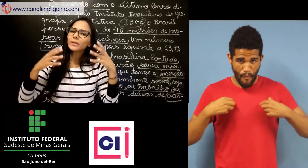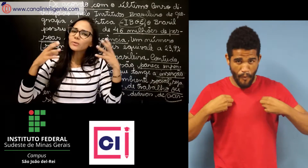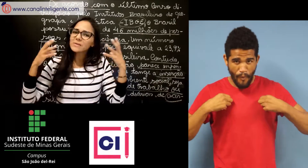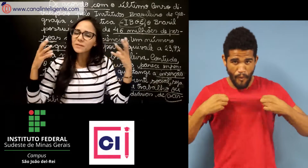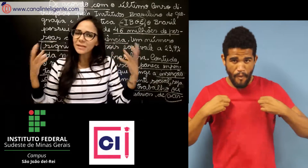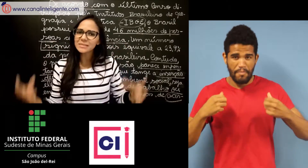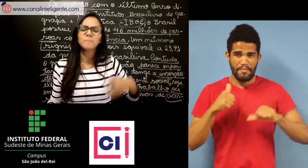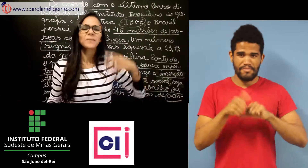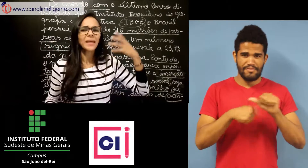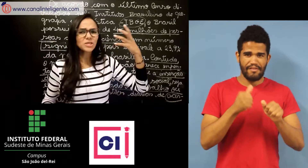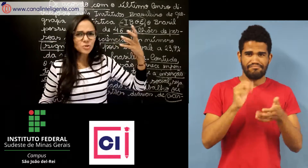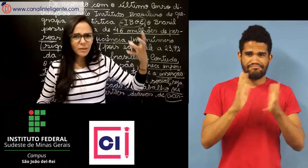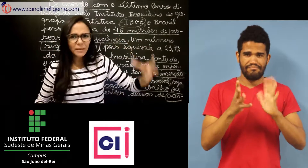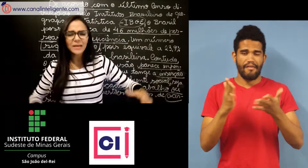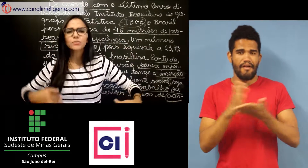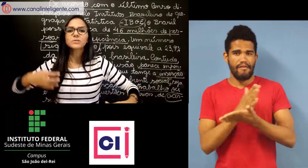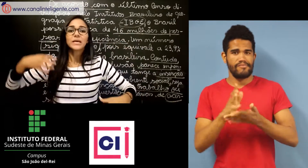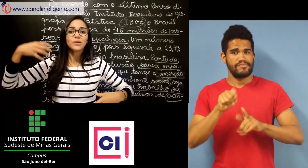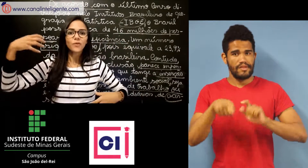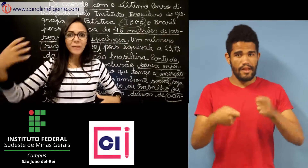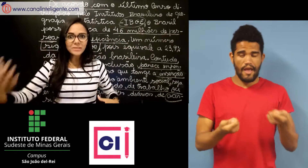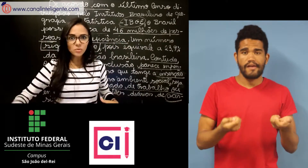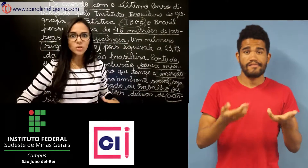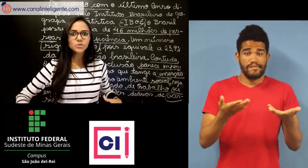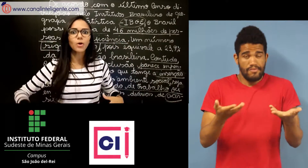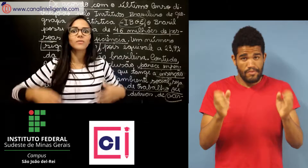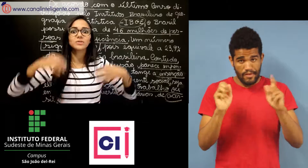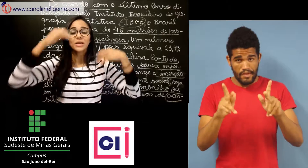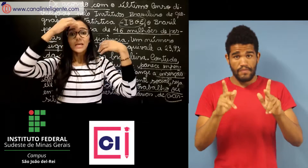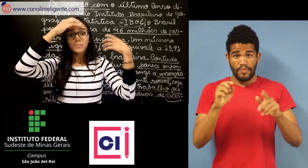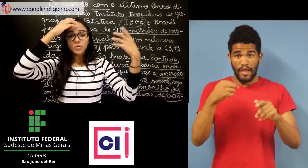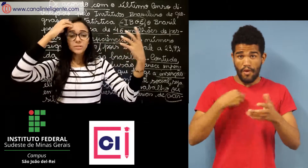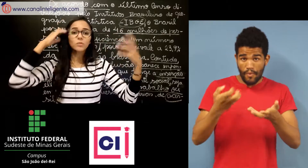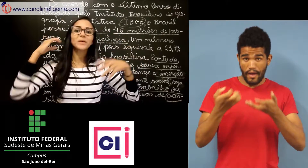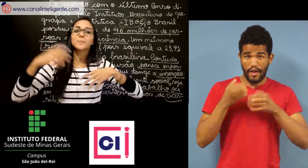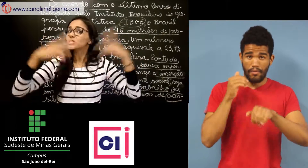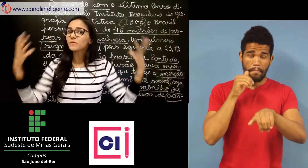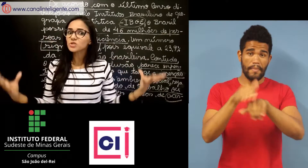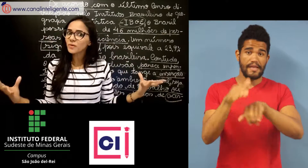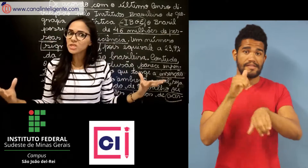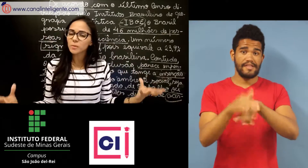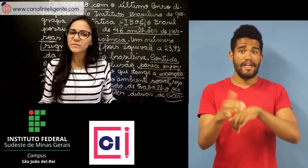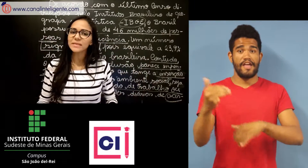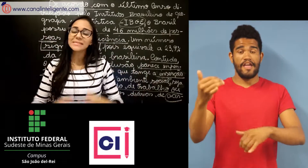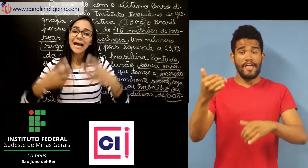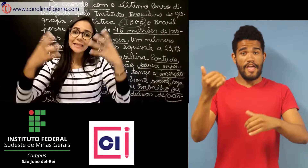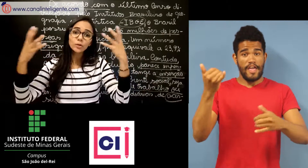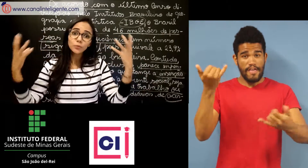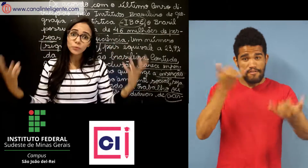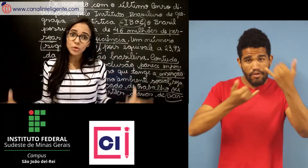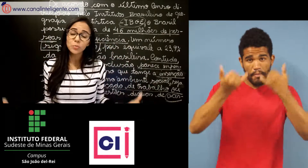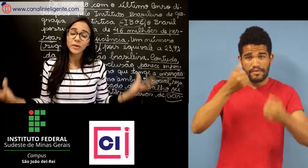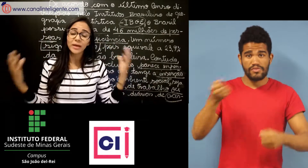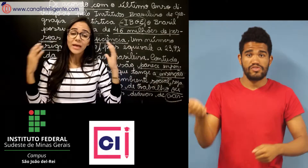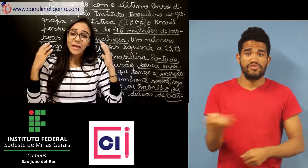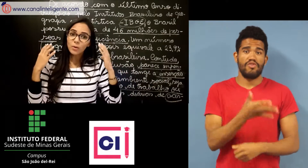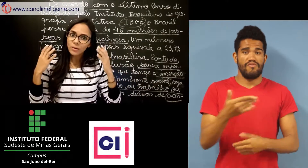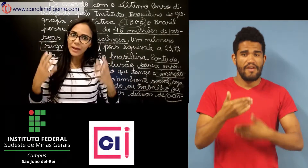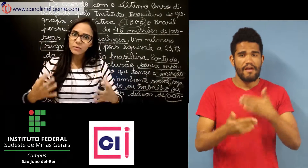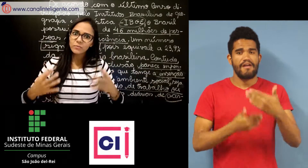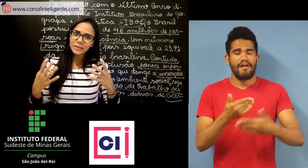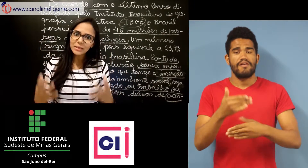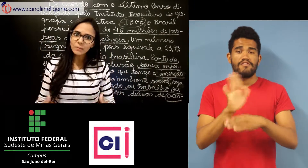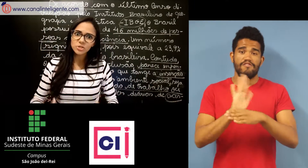Eu estou tentando sempre trazer questionamentos, informações novas e mostrando perspectivas diferentes para vocês a cada novo vídeo, porque